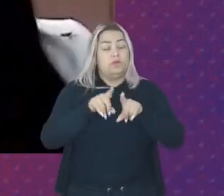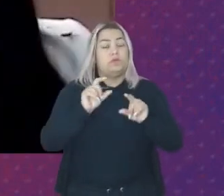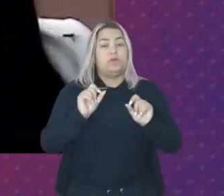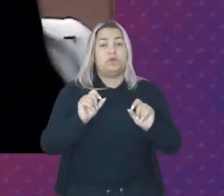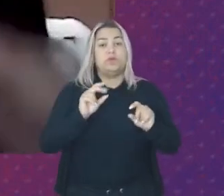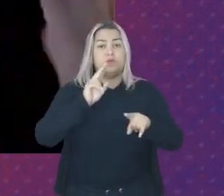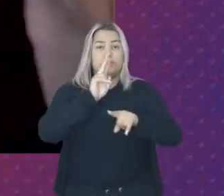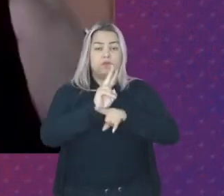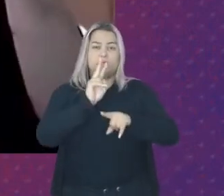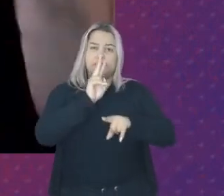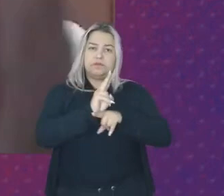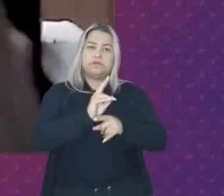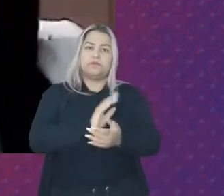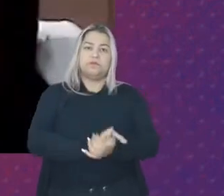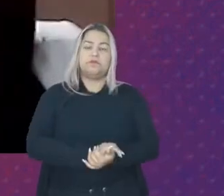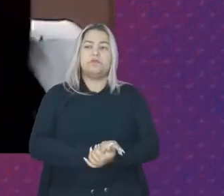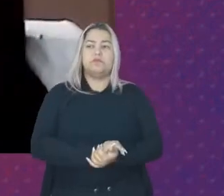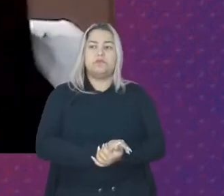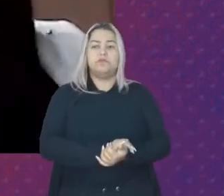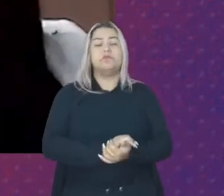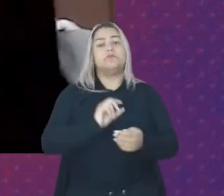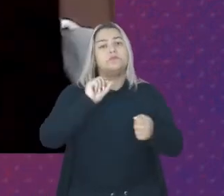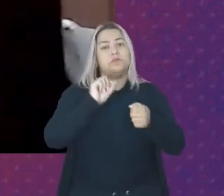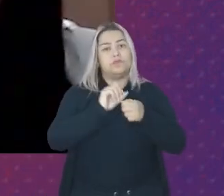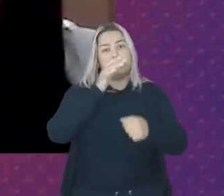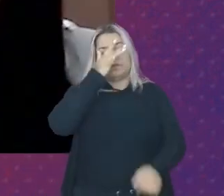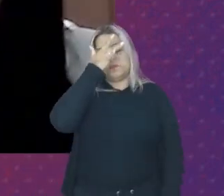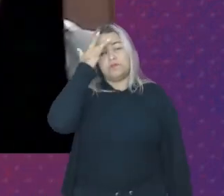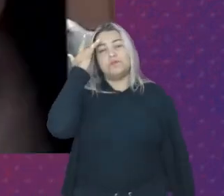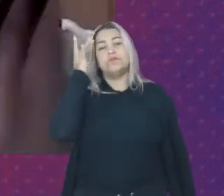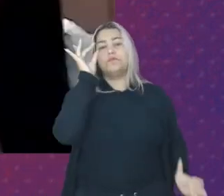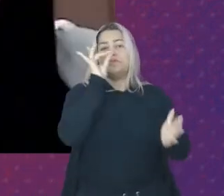você defende. É isso que faz uma pessoa ser